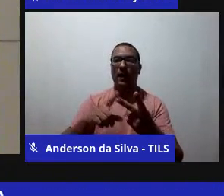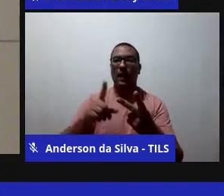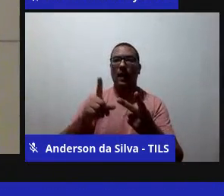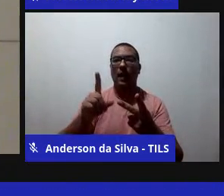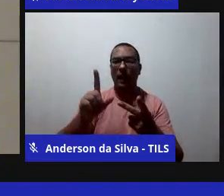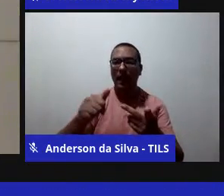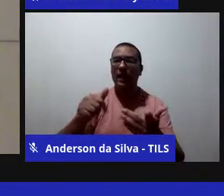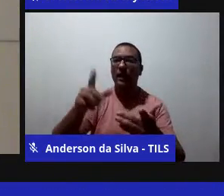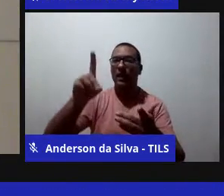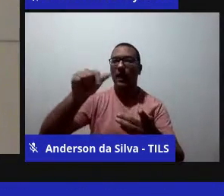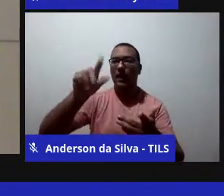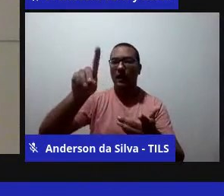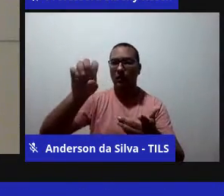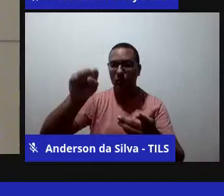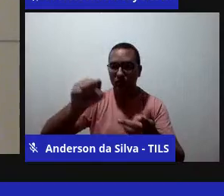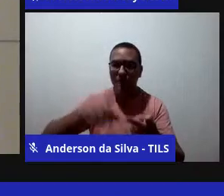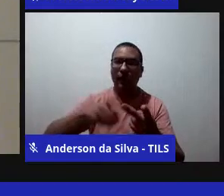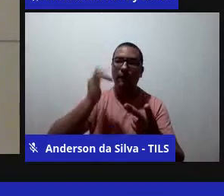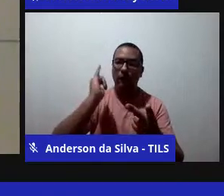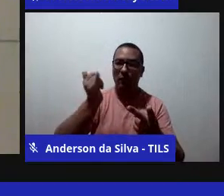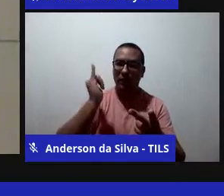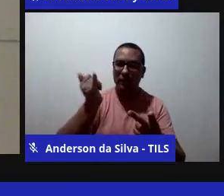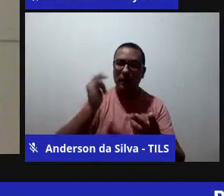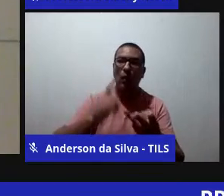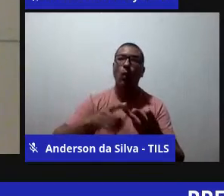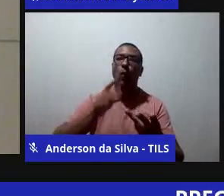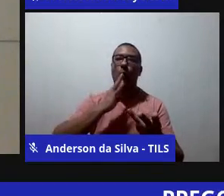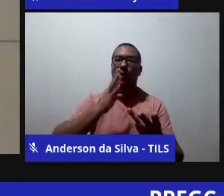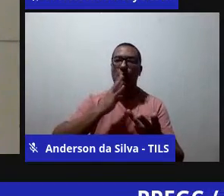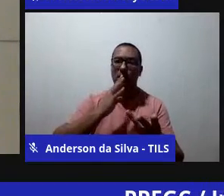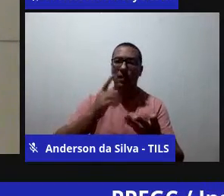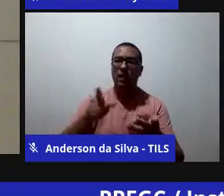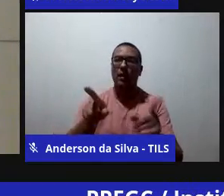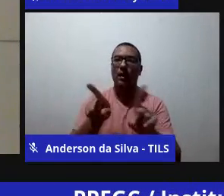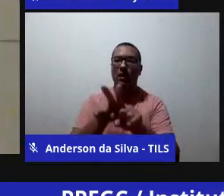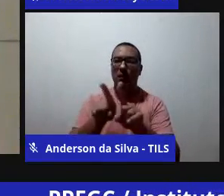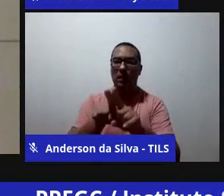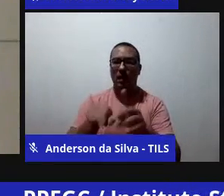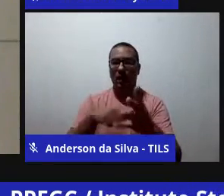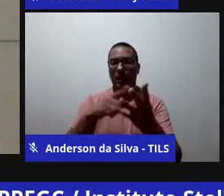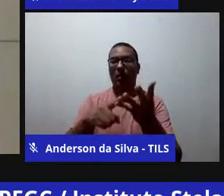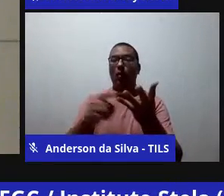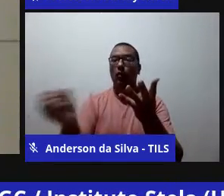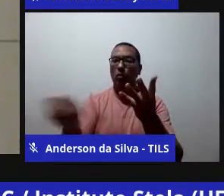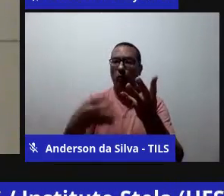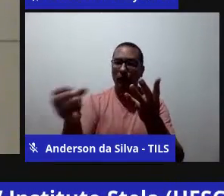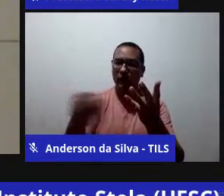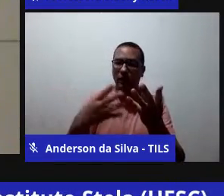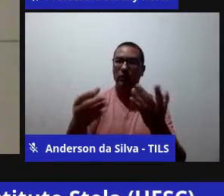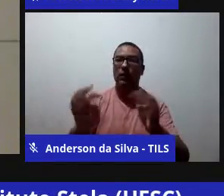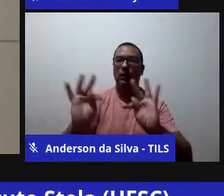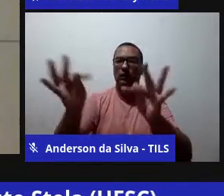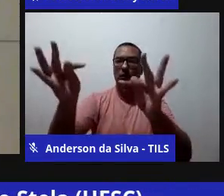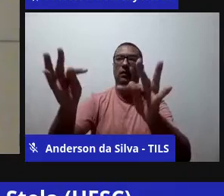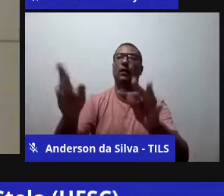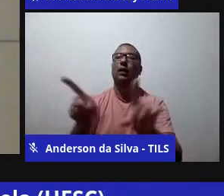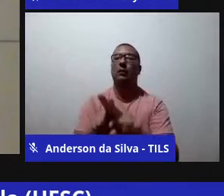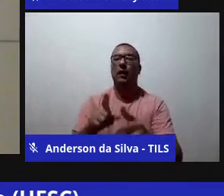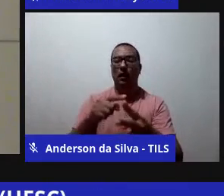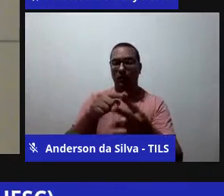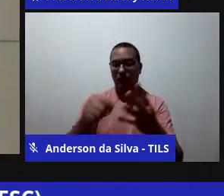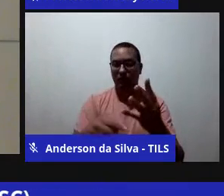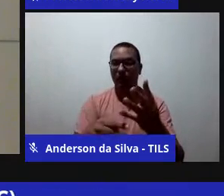em dados, informações, conhecimento e, evidentemente, inovação. Na medida que eu tenho conhecimento, eu